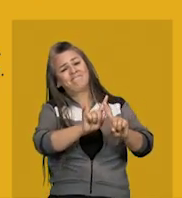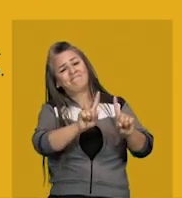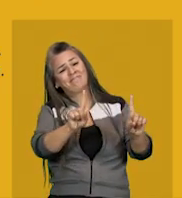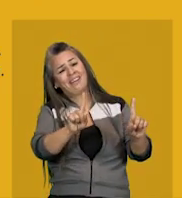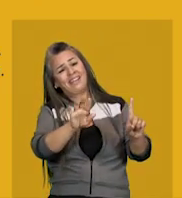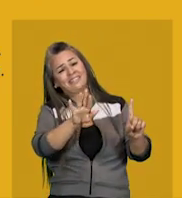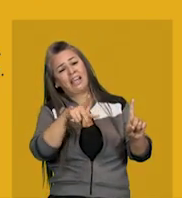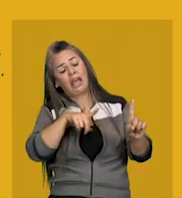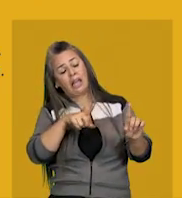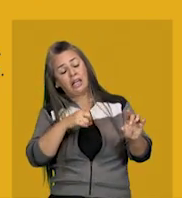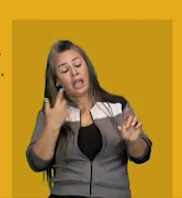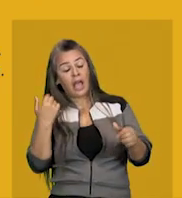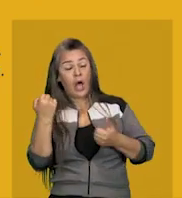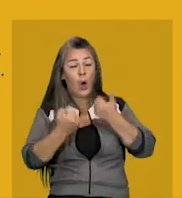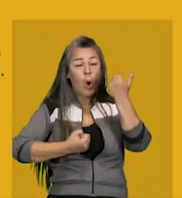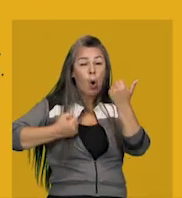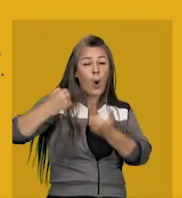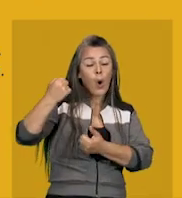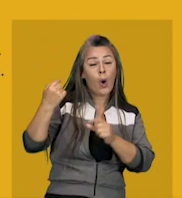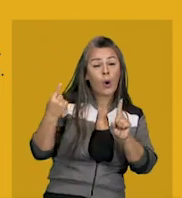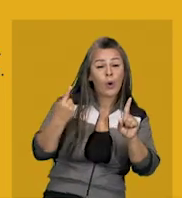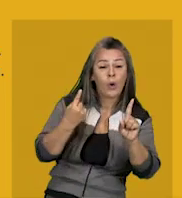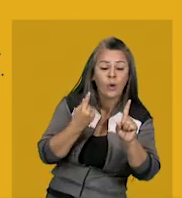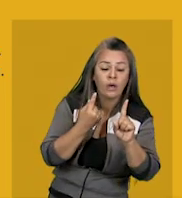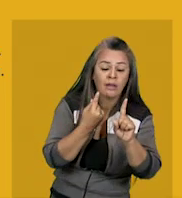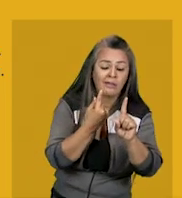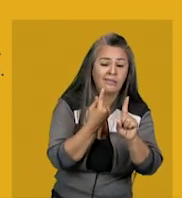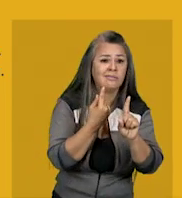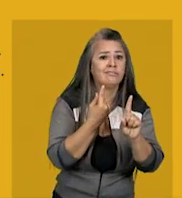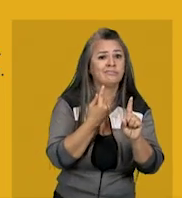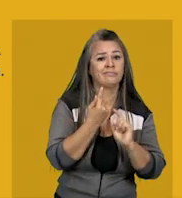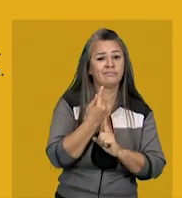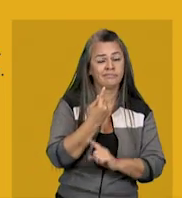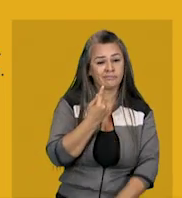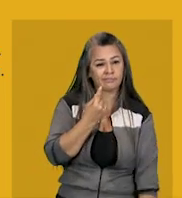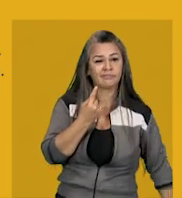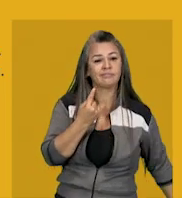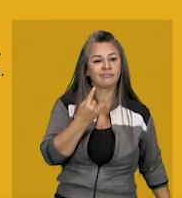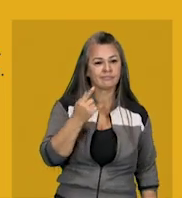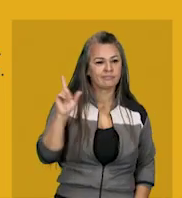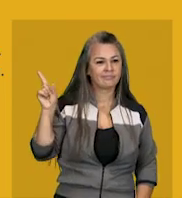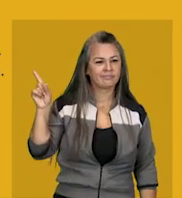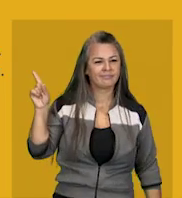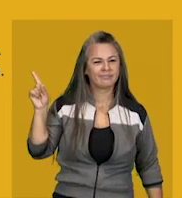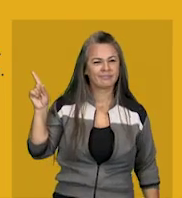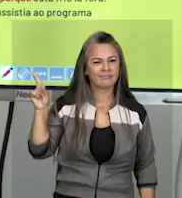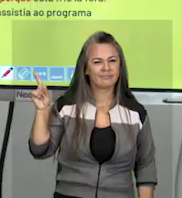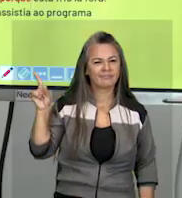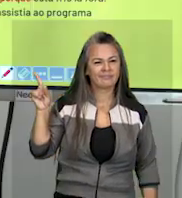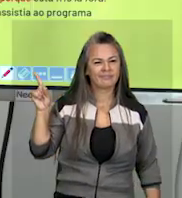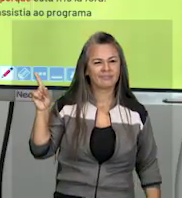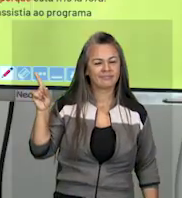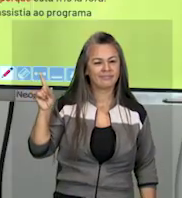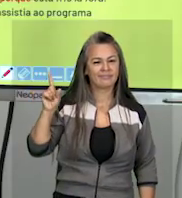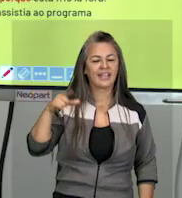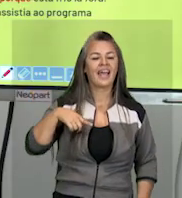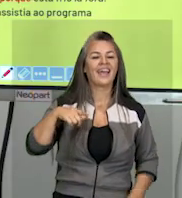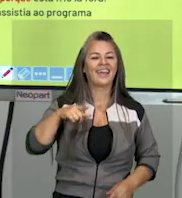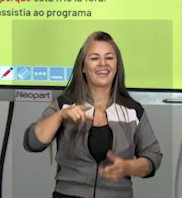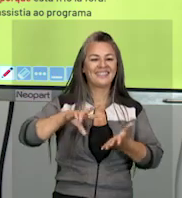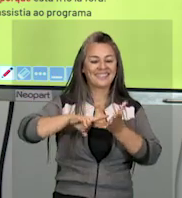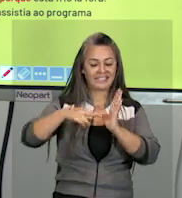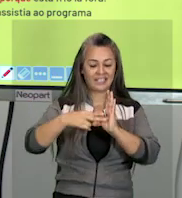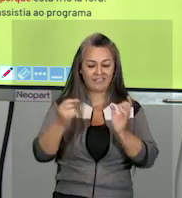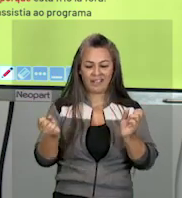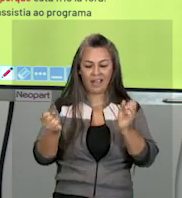em último. O porém, uma conjunção adversativa. Lembra? A adversidade, algo